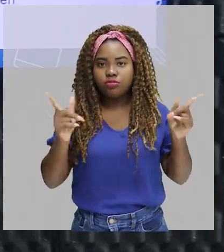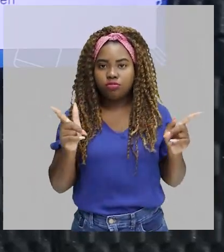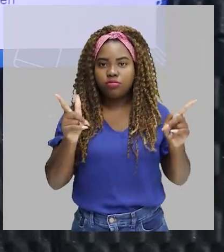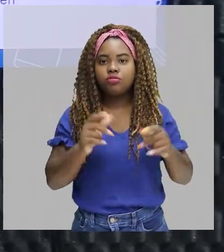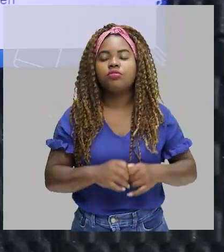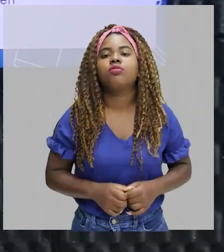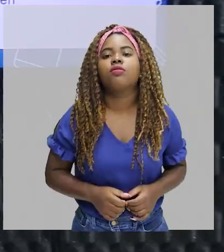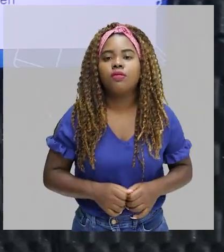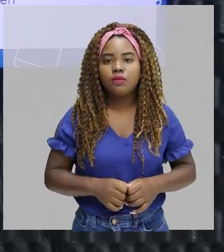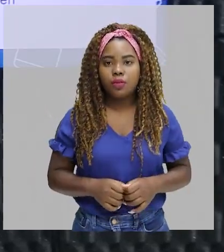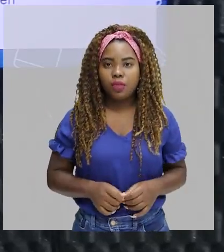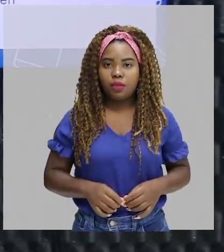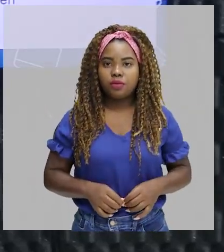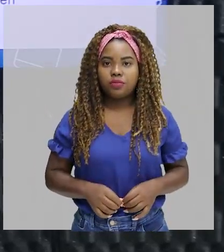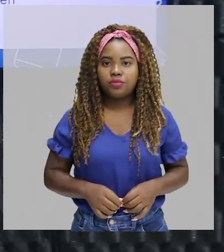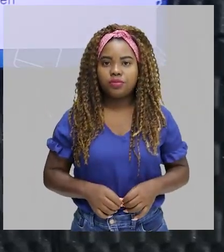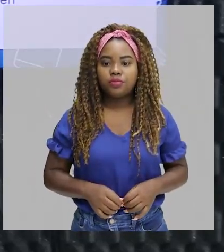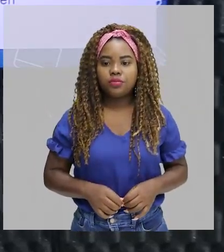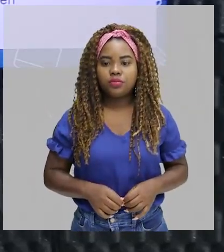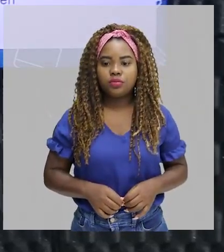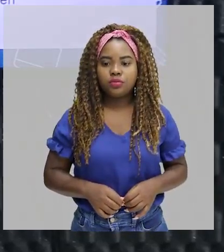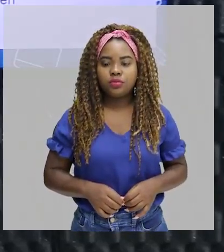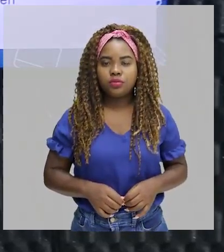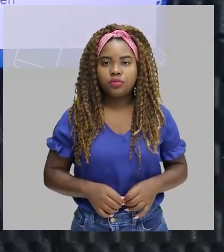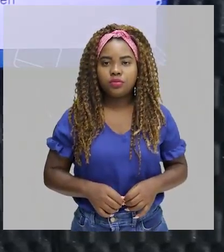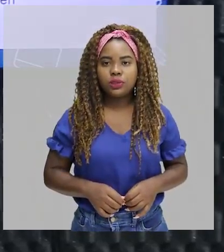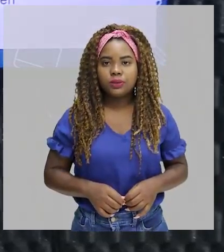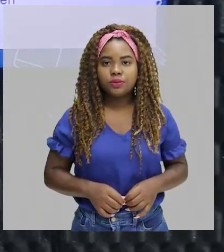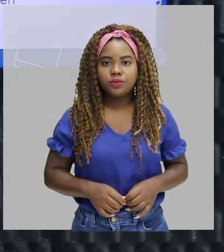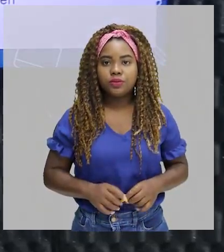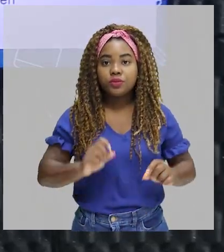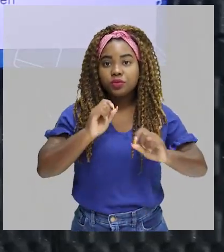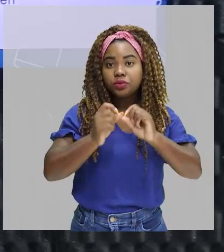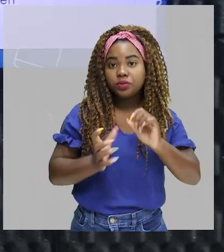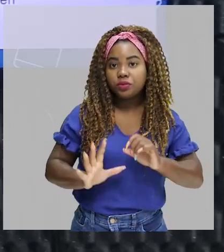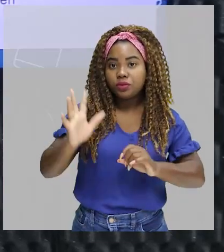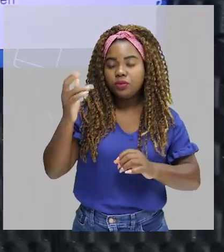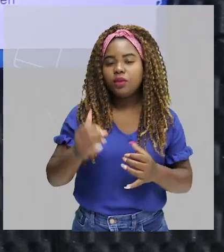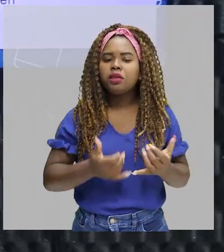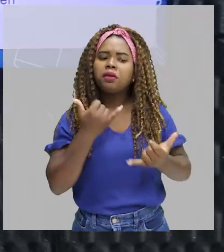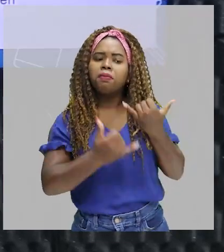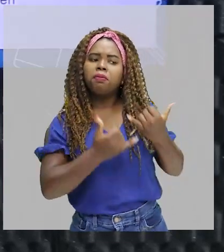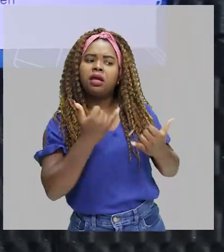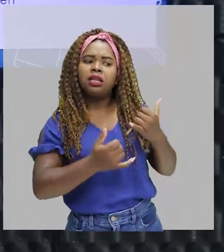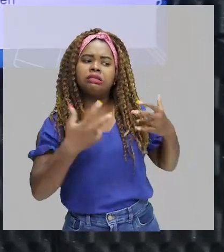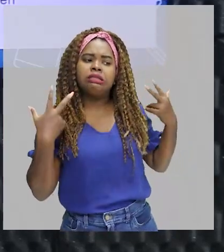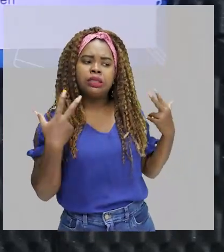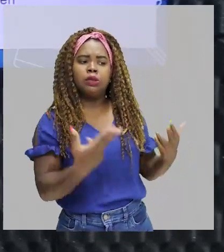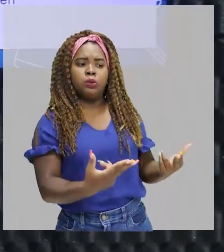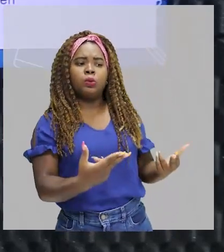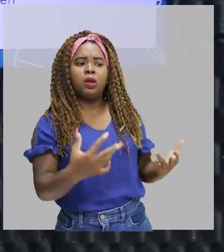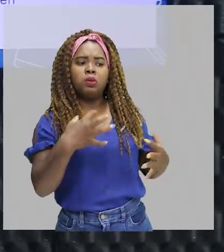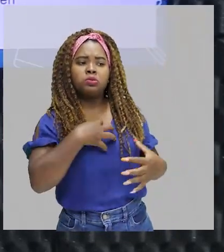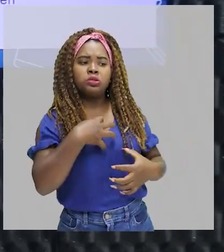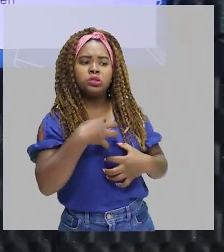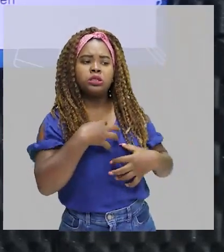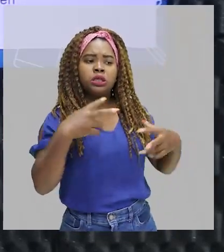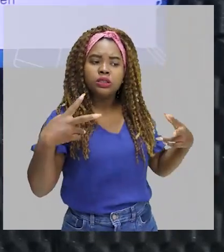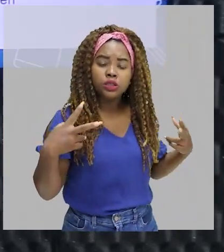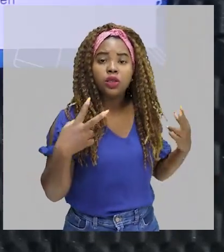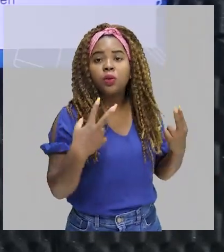palavras em duas línguas diferentes, ou dois idiomas, que parecem a mesma, que se parecem, que